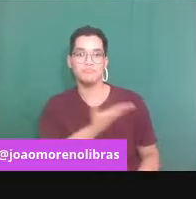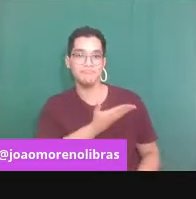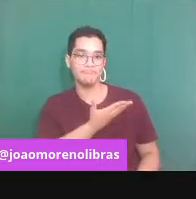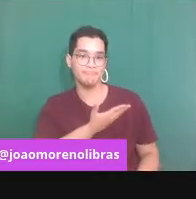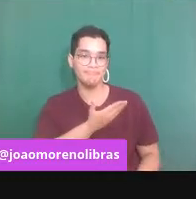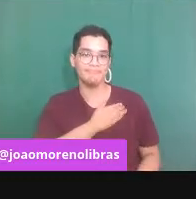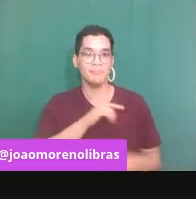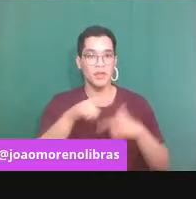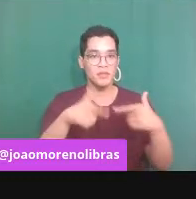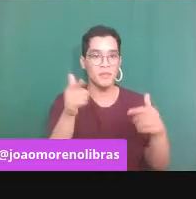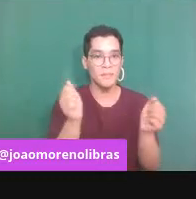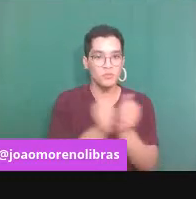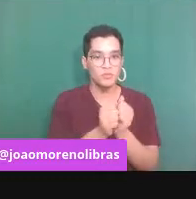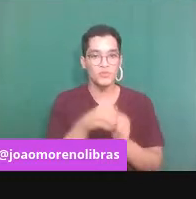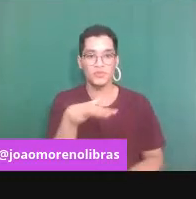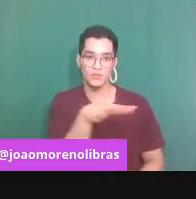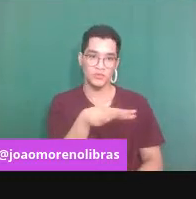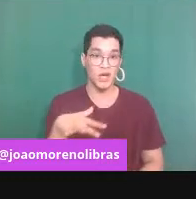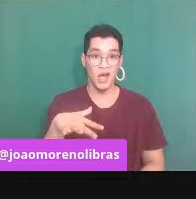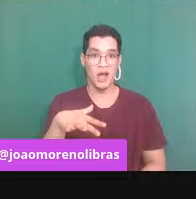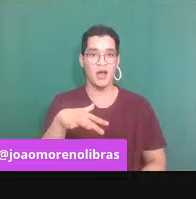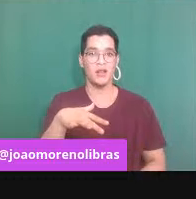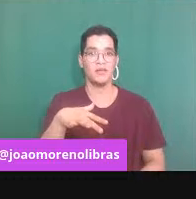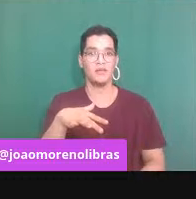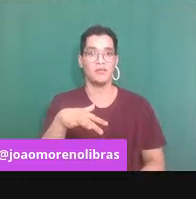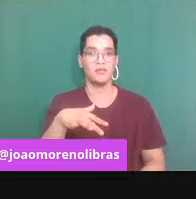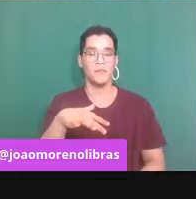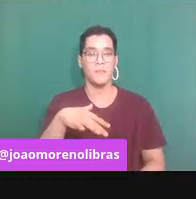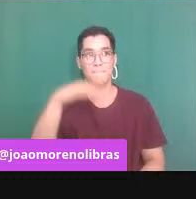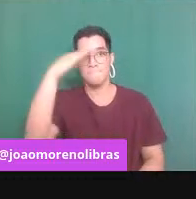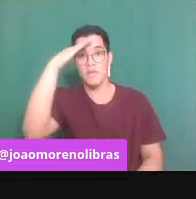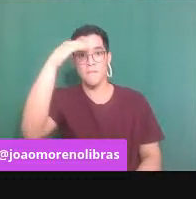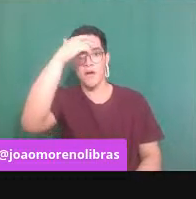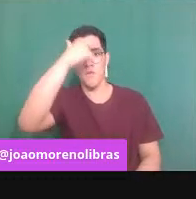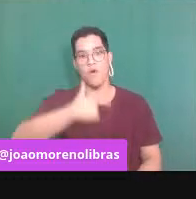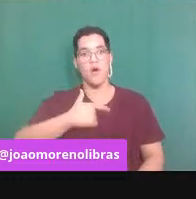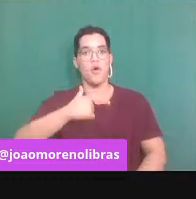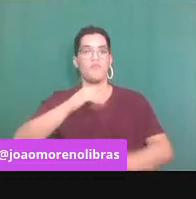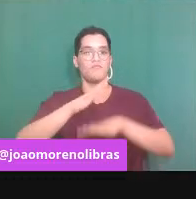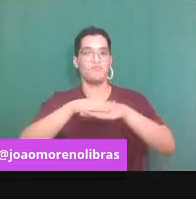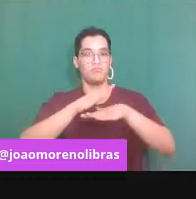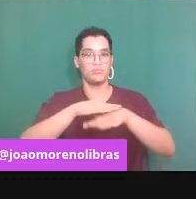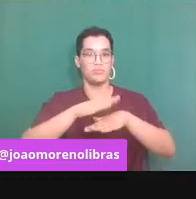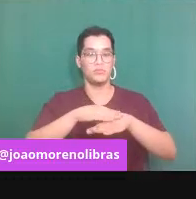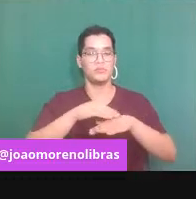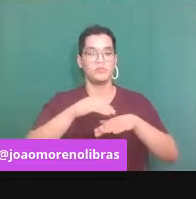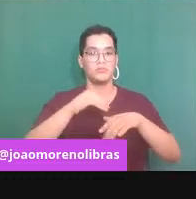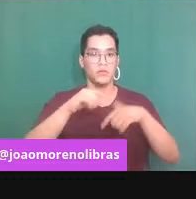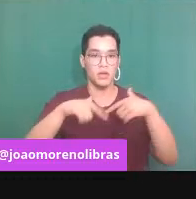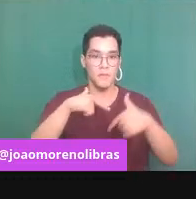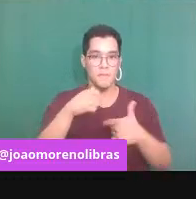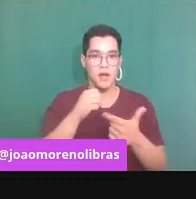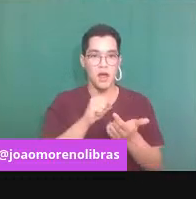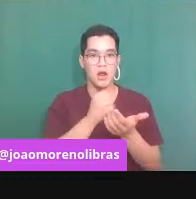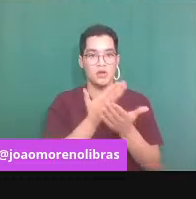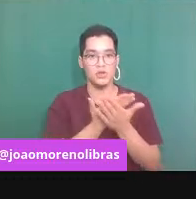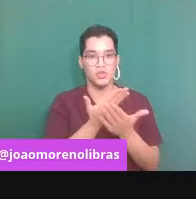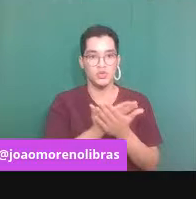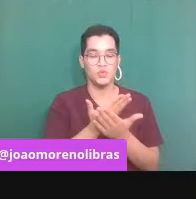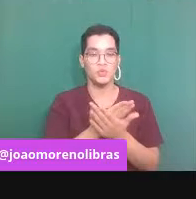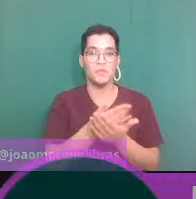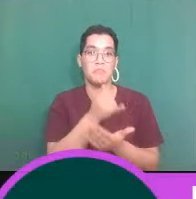minha, mais diretamente ligadas aos meus estudos, né? Então, uma delas foi aquela que eu já me referi, de uma